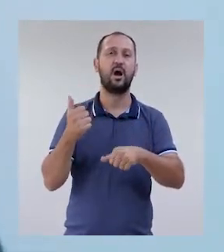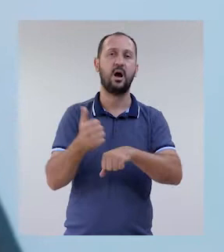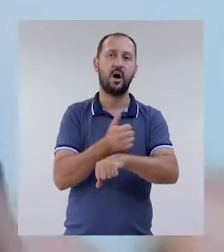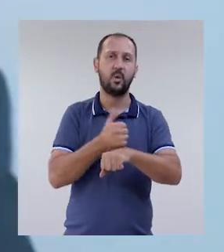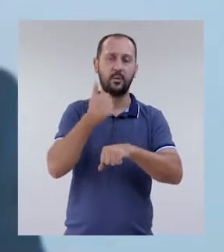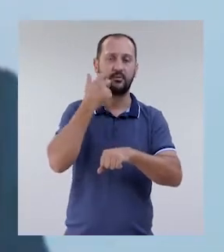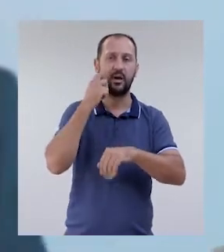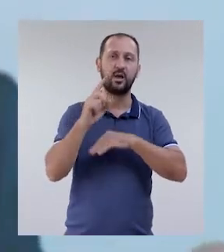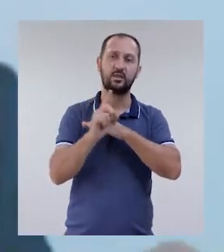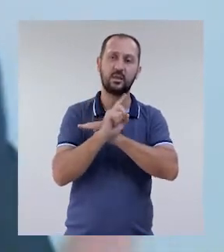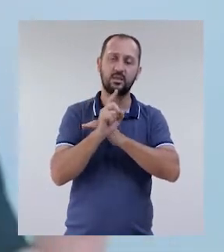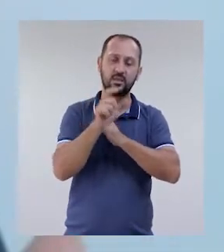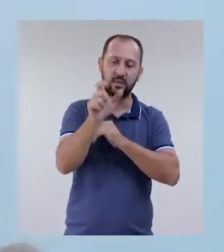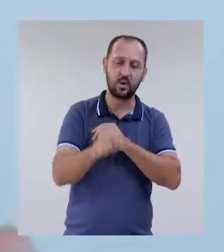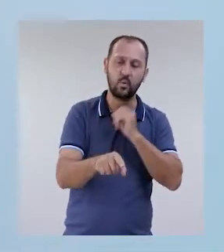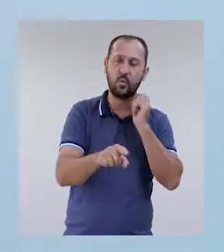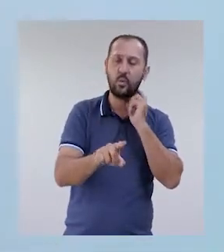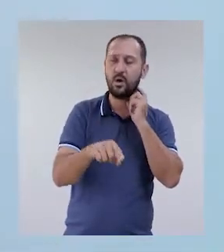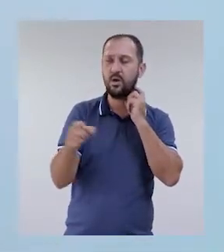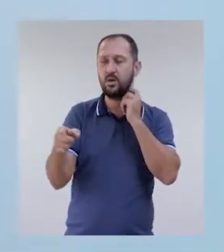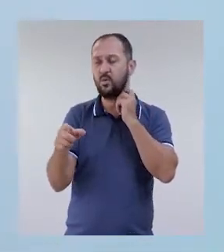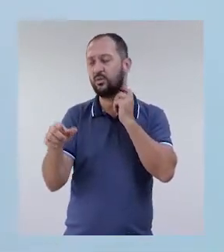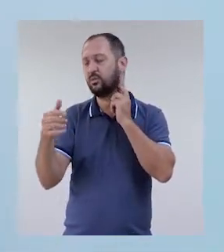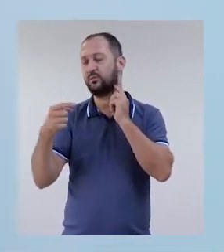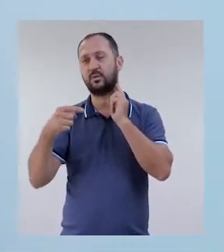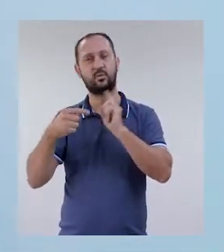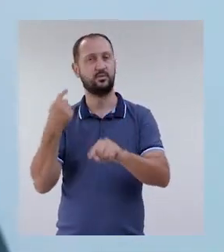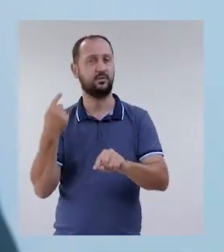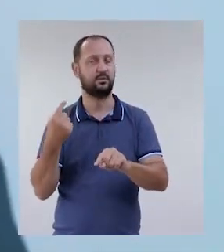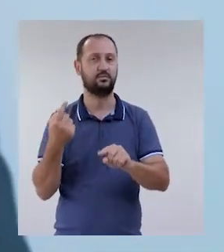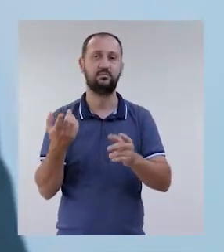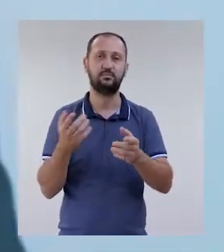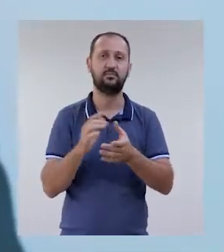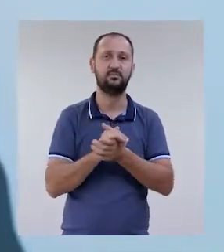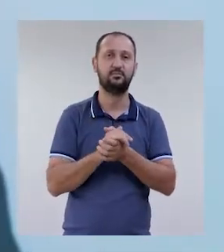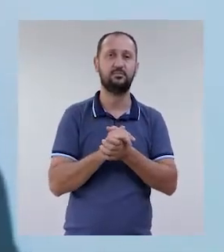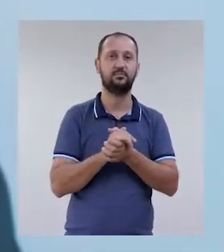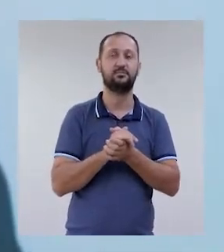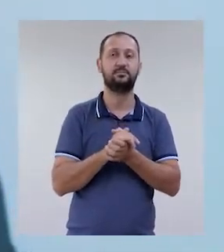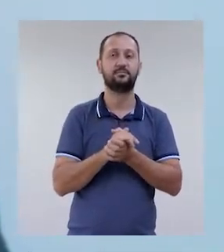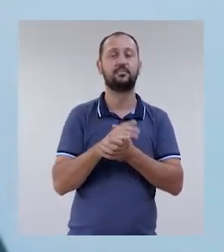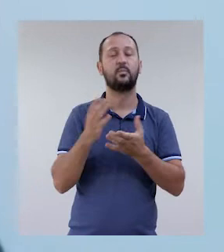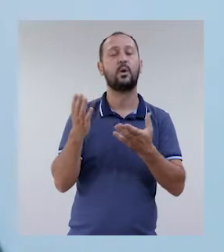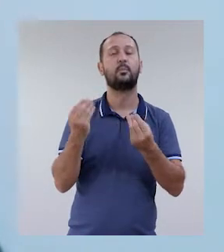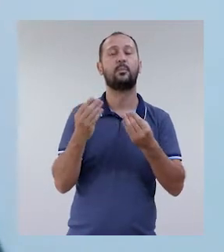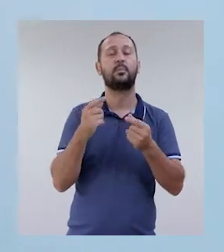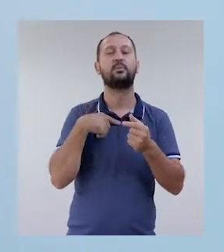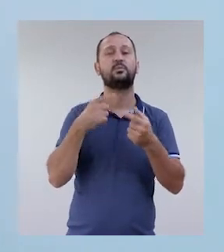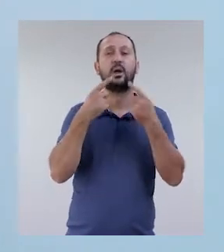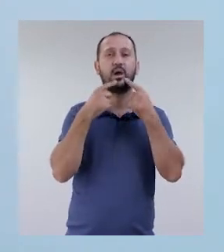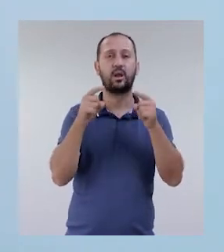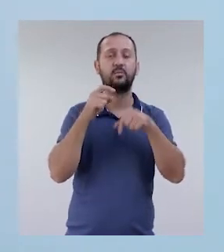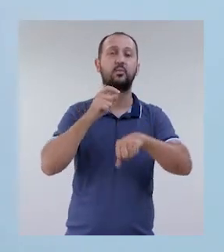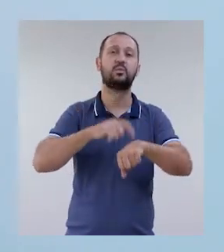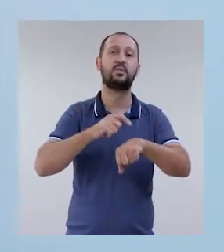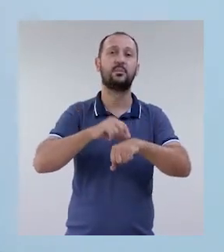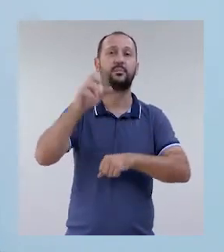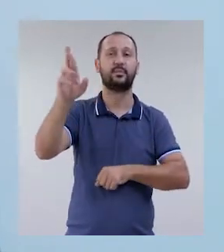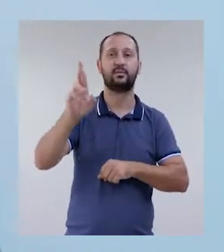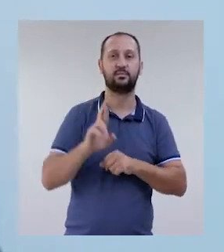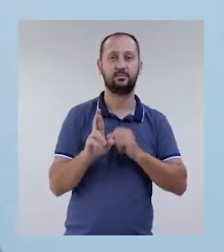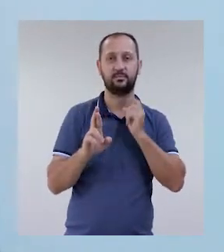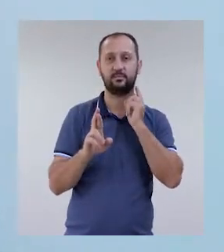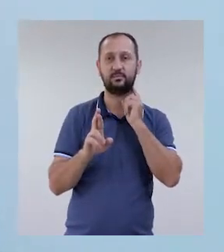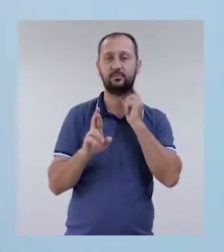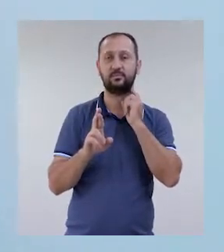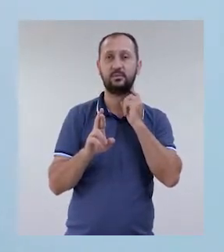geralmente, ela vai atender a alguém e vai desatender a outrem. Muito se fala e muito se reclama sobre o tempo de